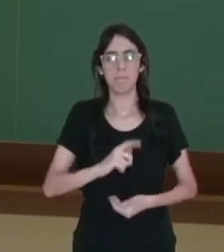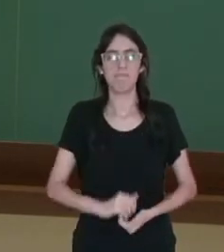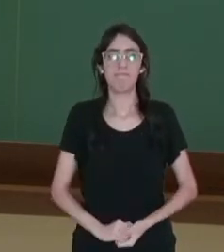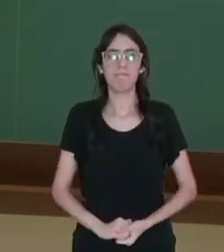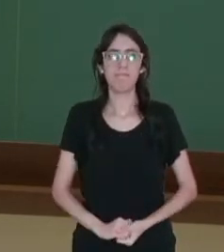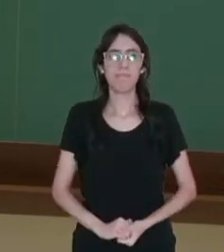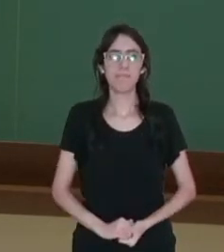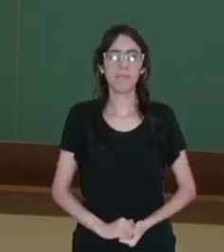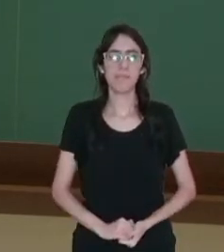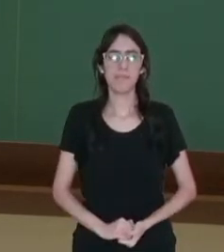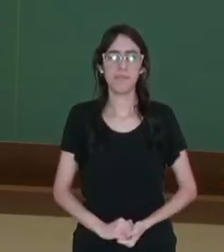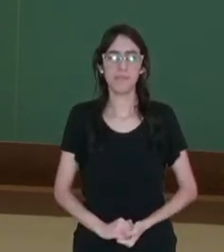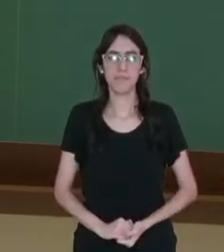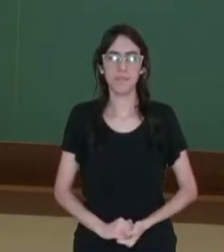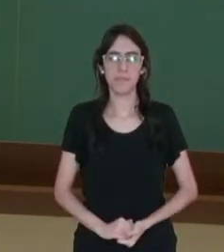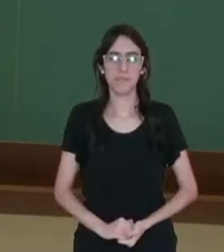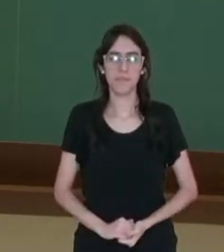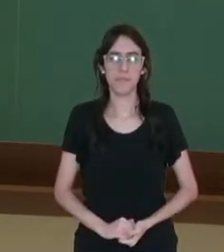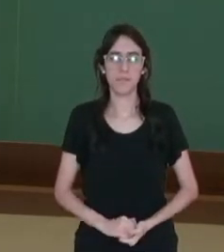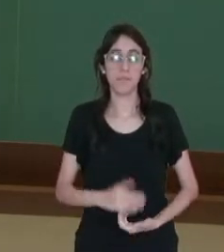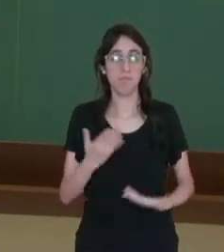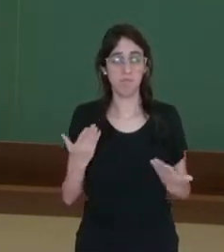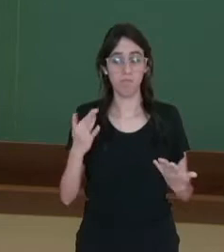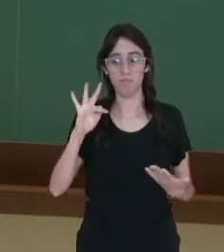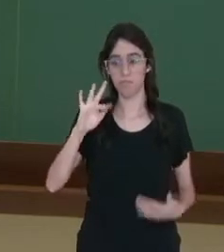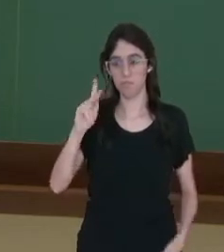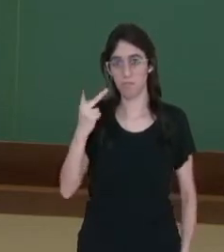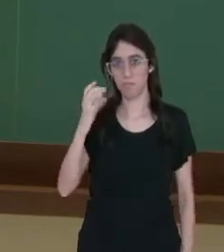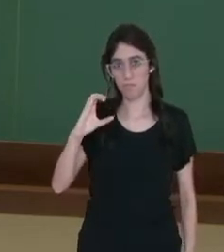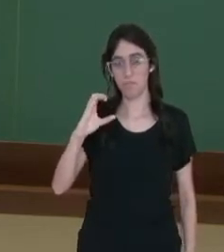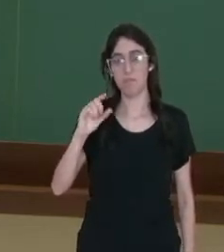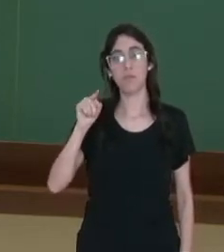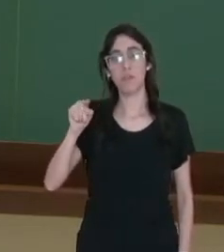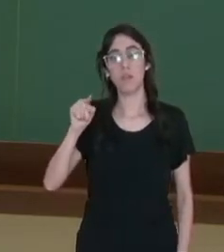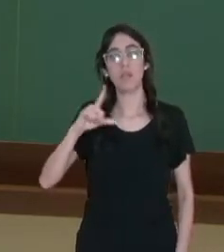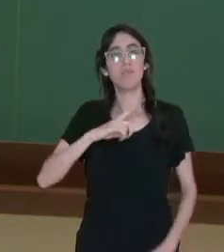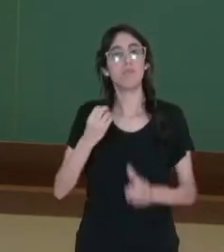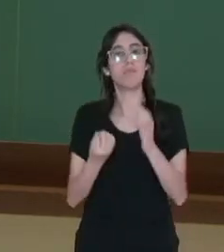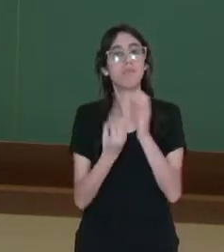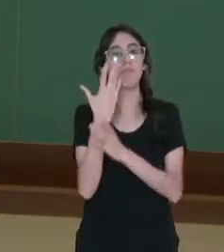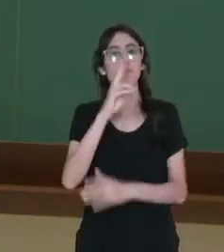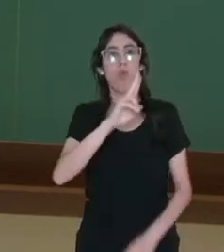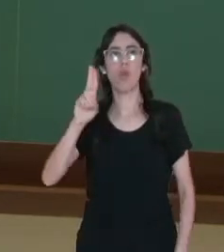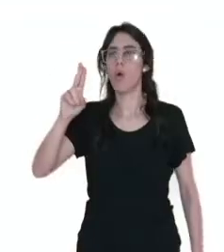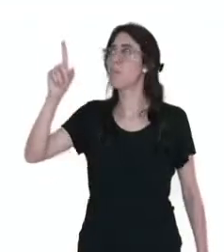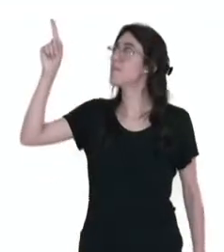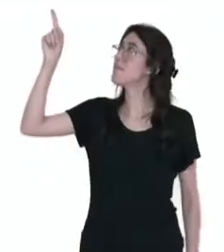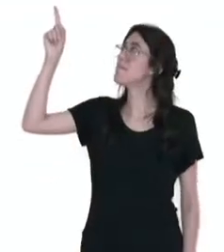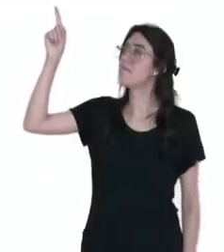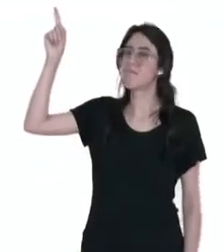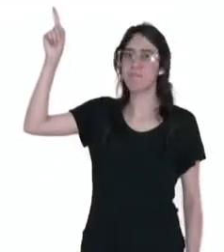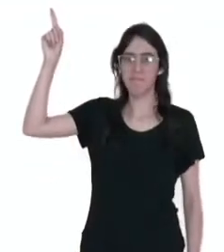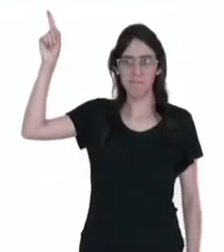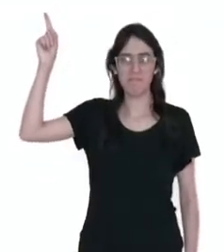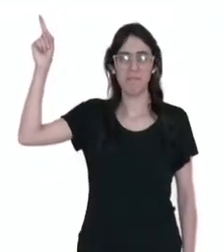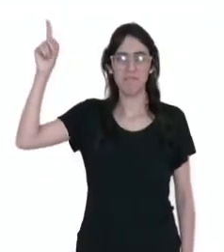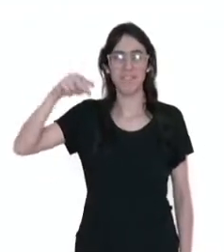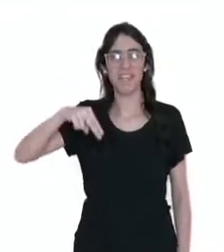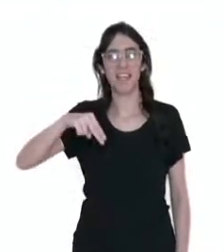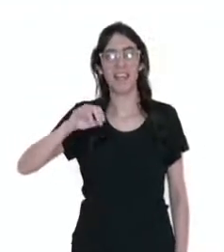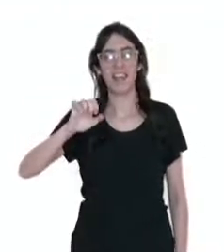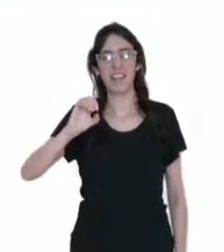atualmente. O governo Fernando Henrique Cardoso, marcado já início por essa palavra em destaque para você,